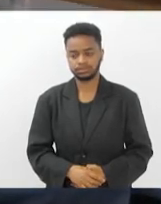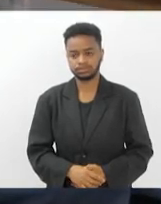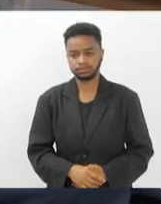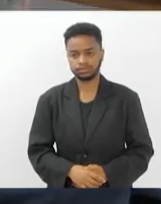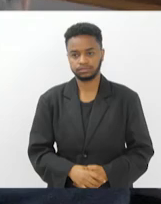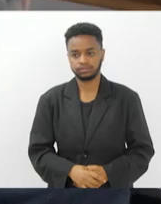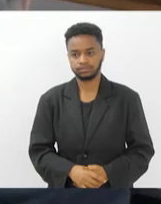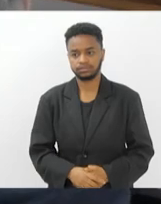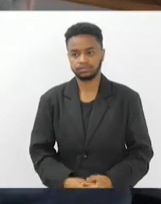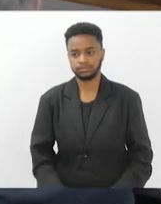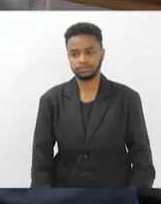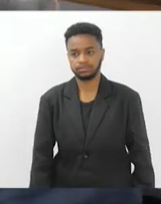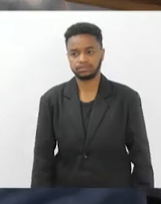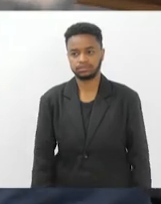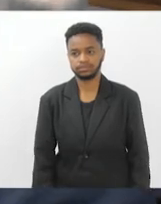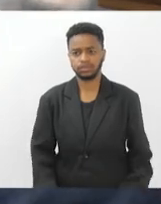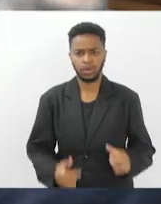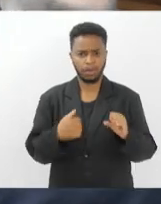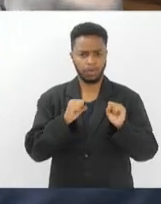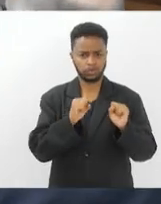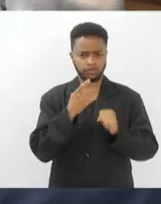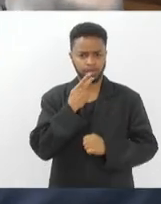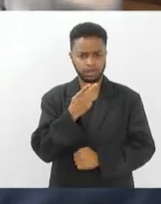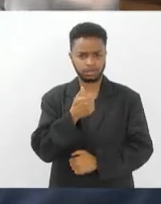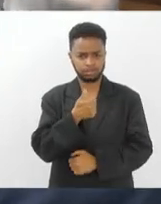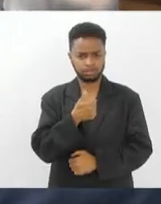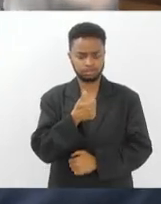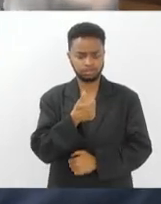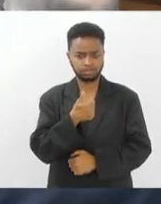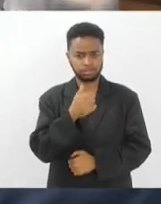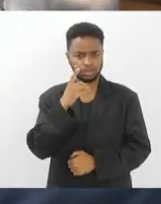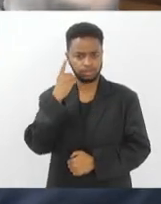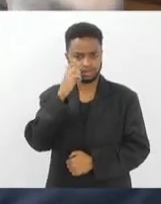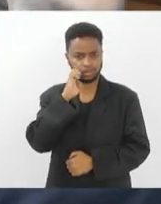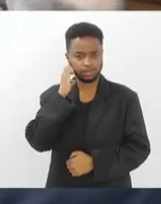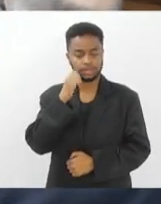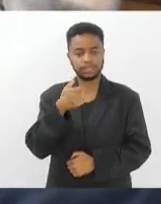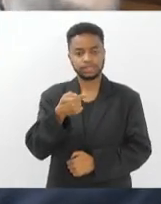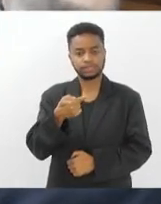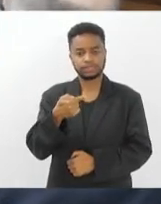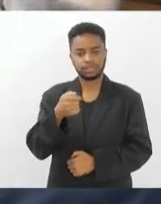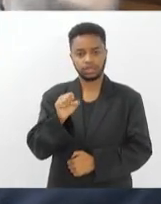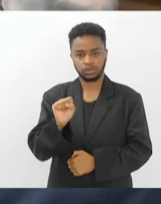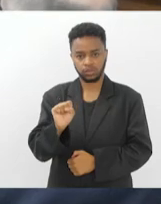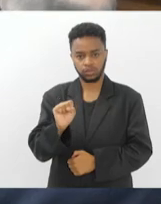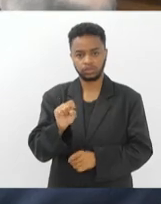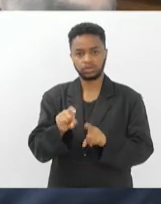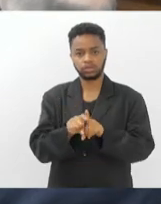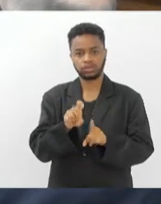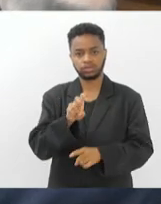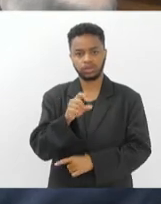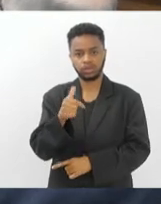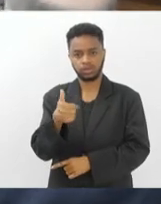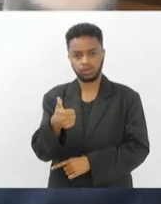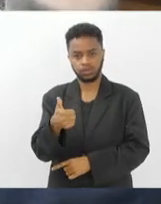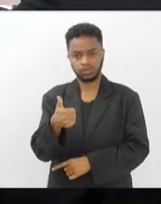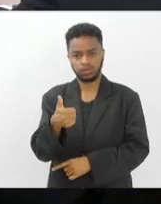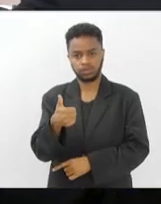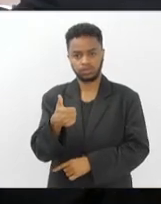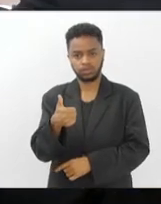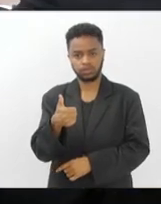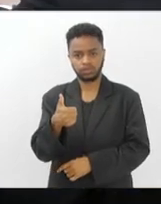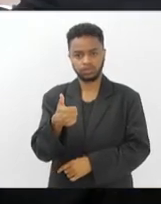Presidente, posso falar? Lógico, deputada Érica. 78, 51